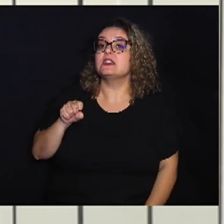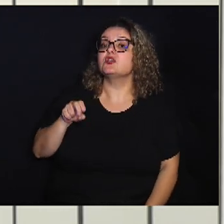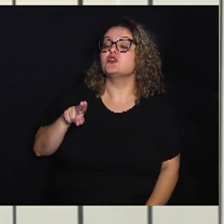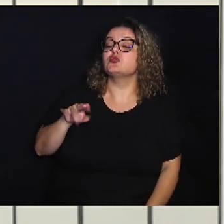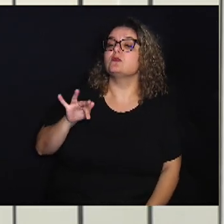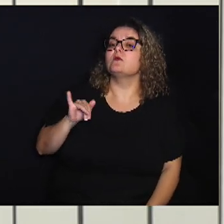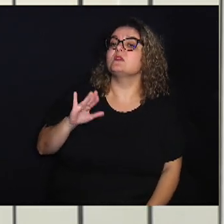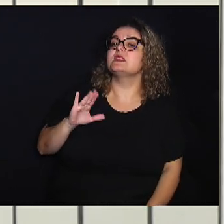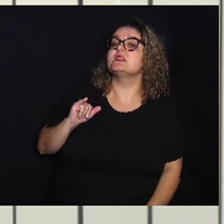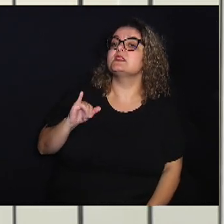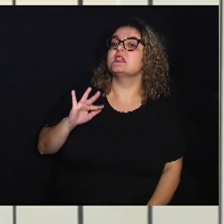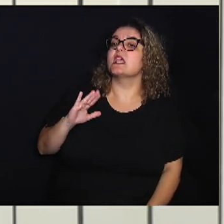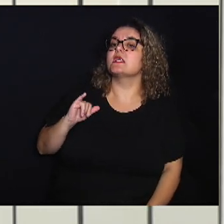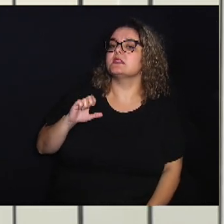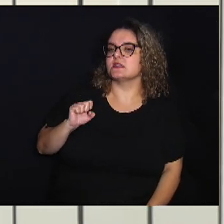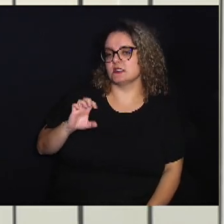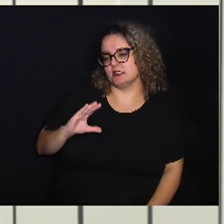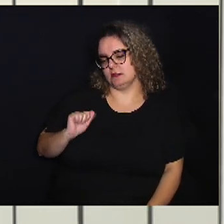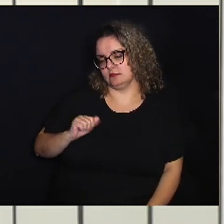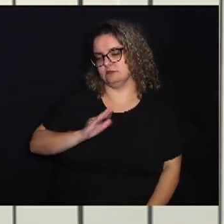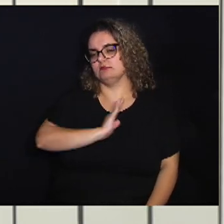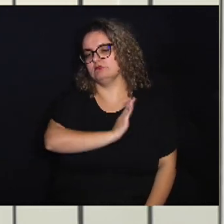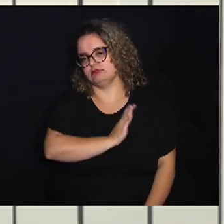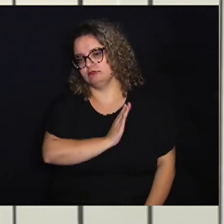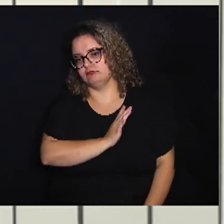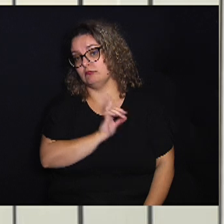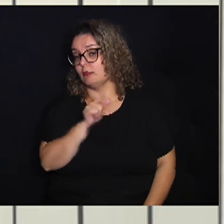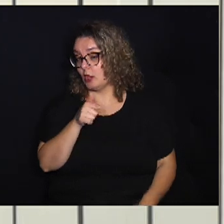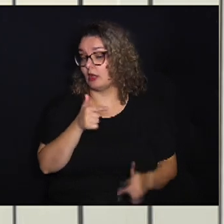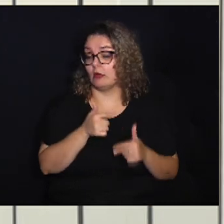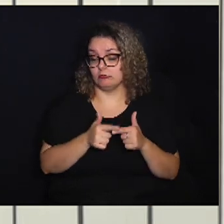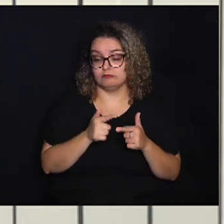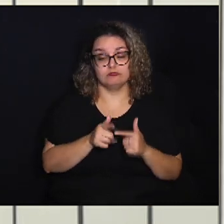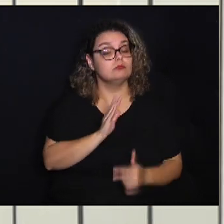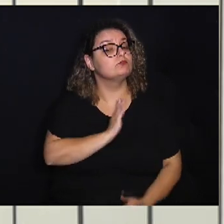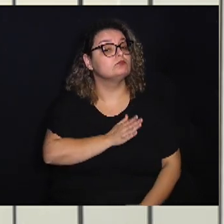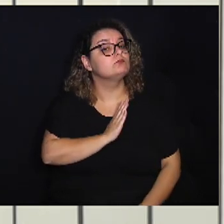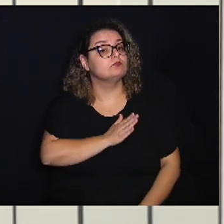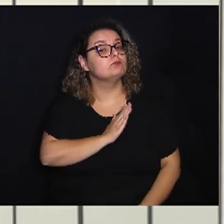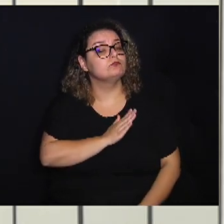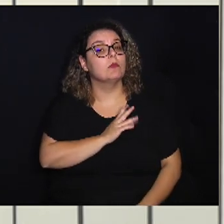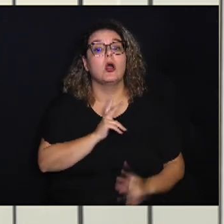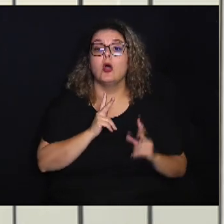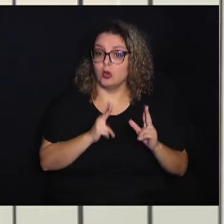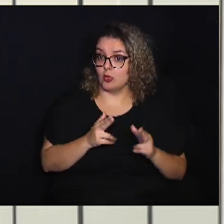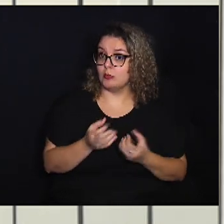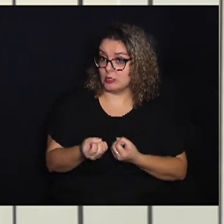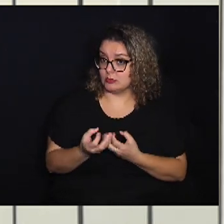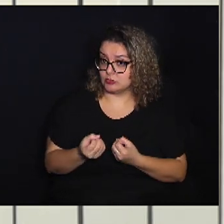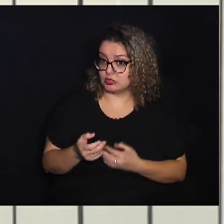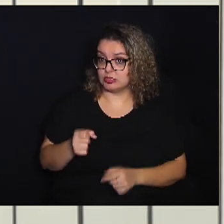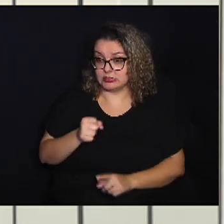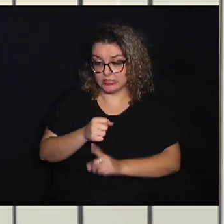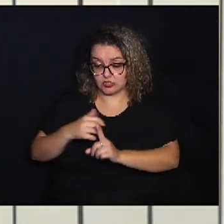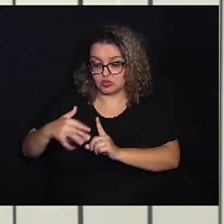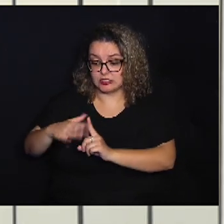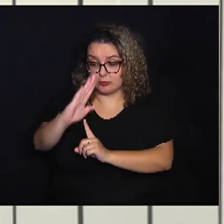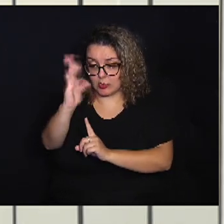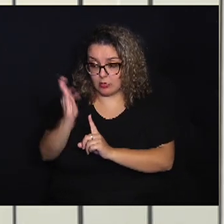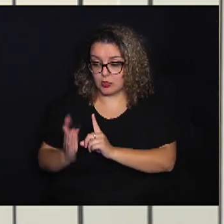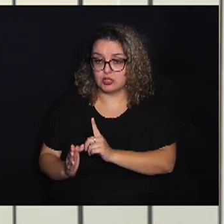tosse excessiva pode ser um sinal de problema no coração. De acordo com dados da Sociedade Brasileira